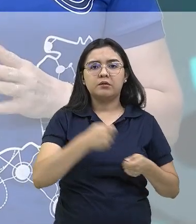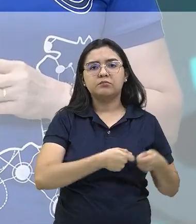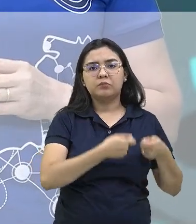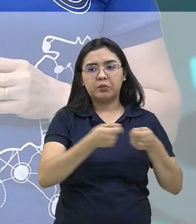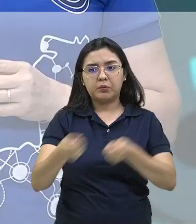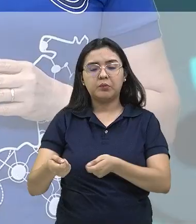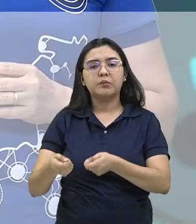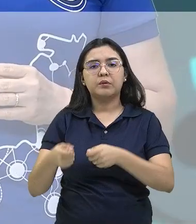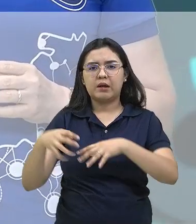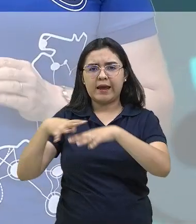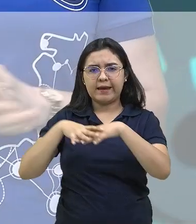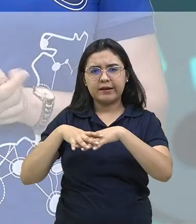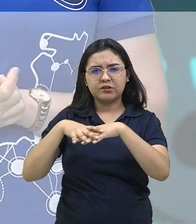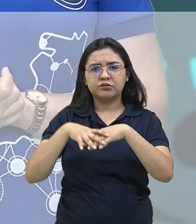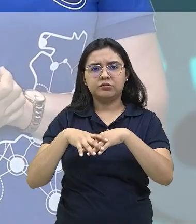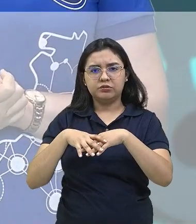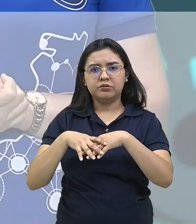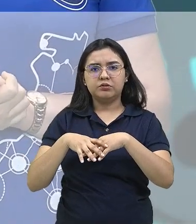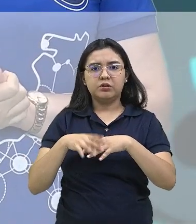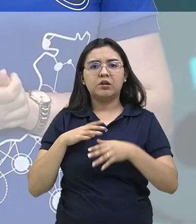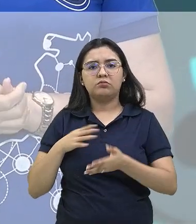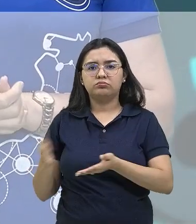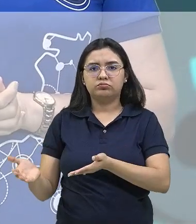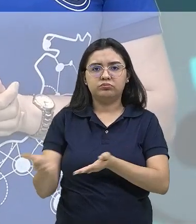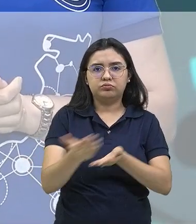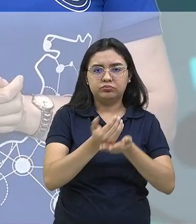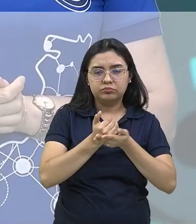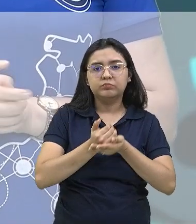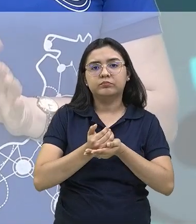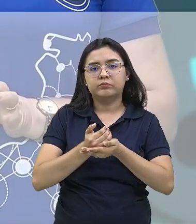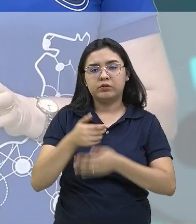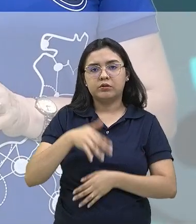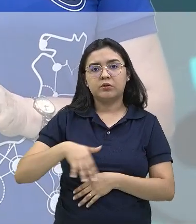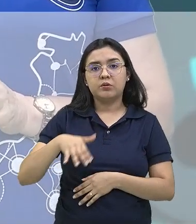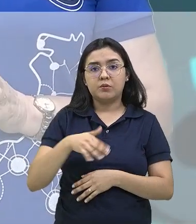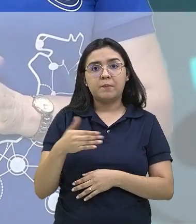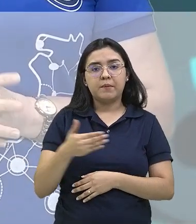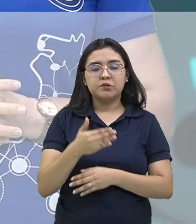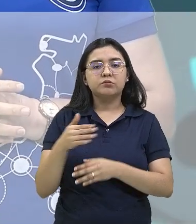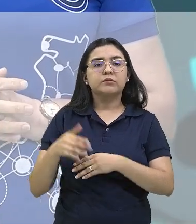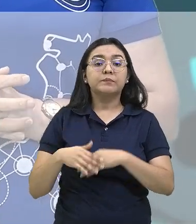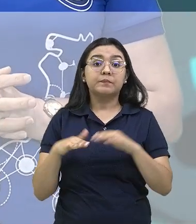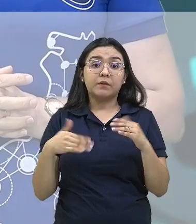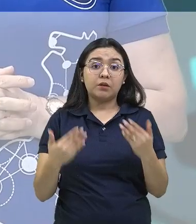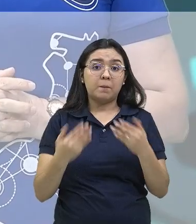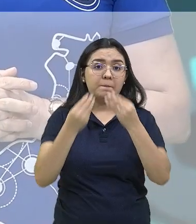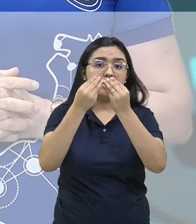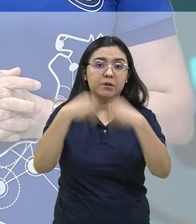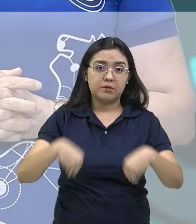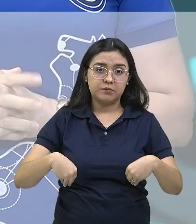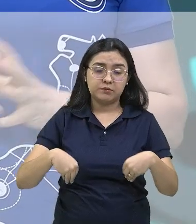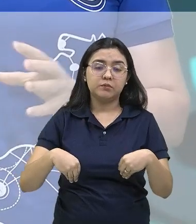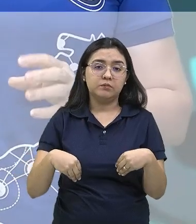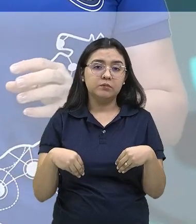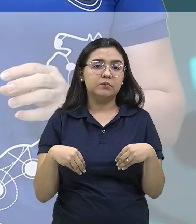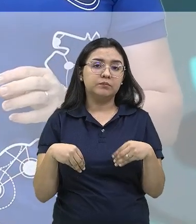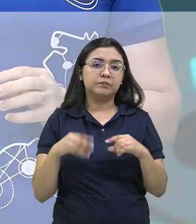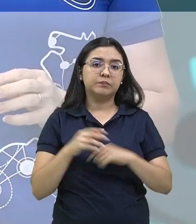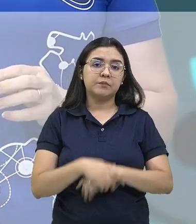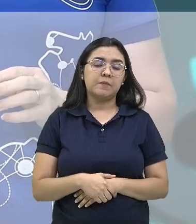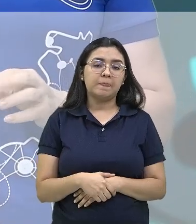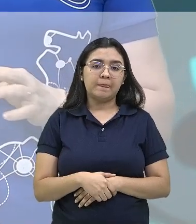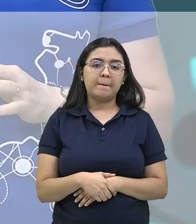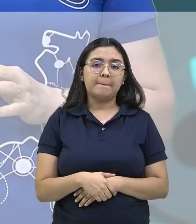e acabam levando, né, a maior parte dos peixes daquela região. E isso também prejudica, né, não só